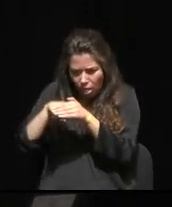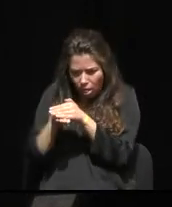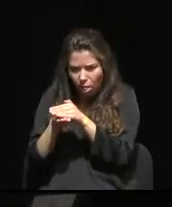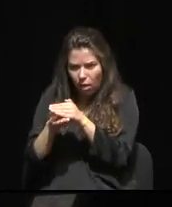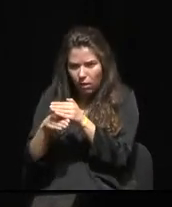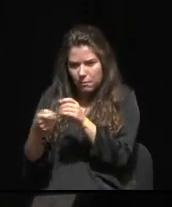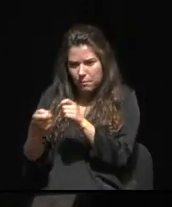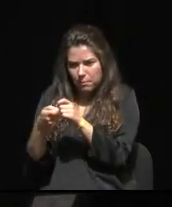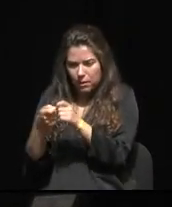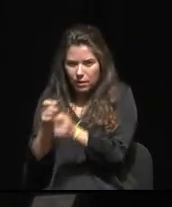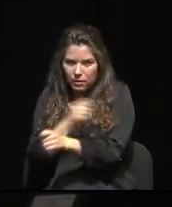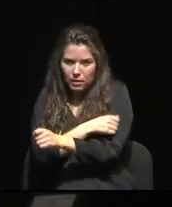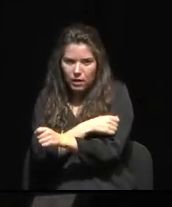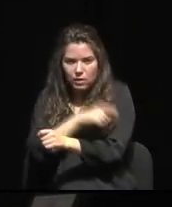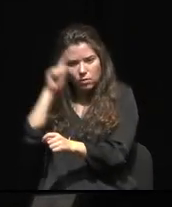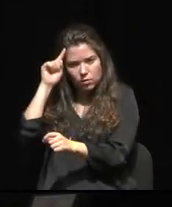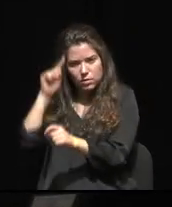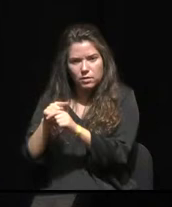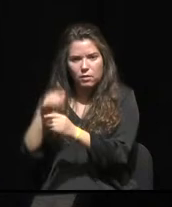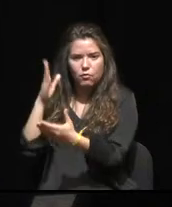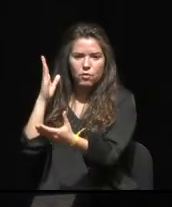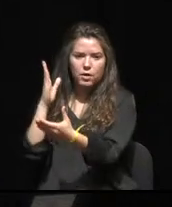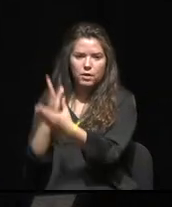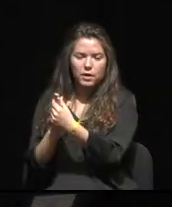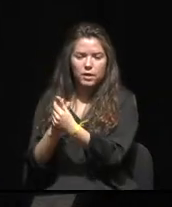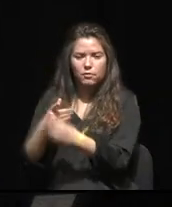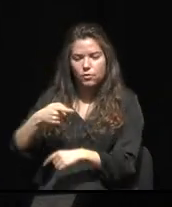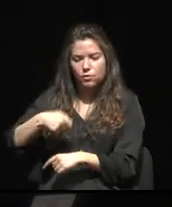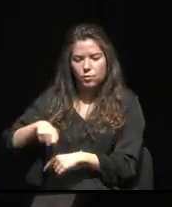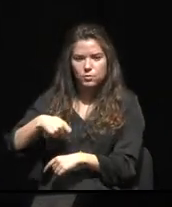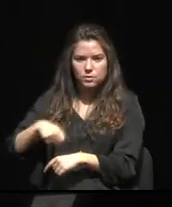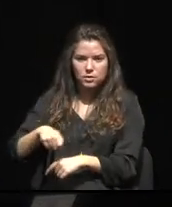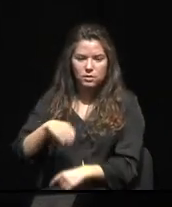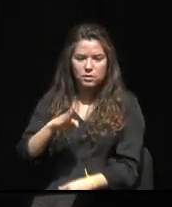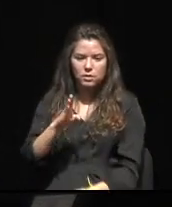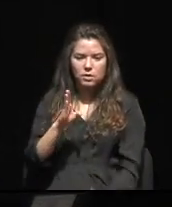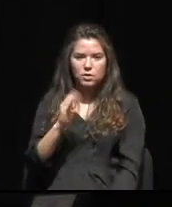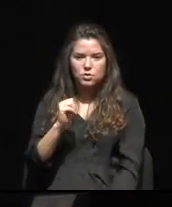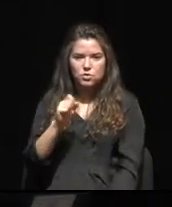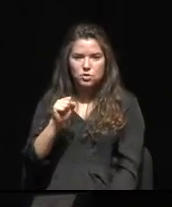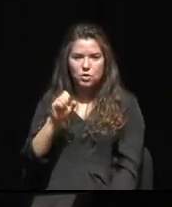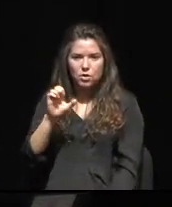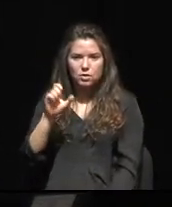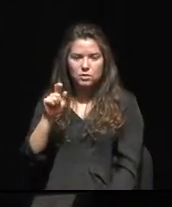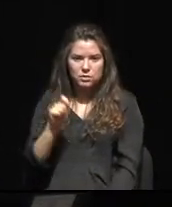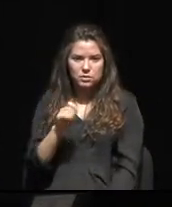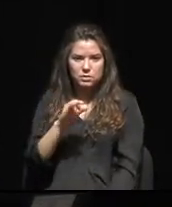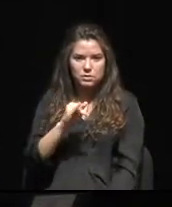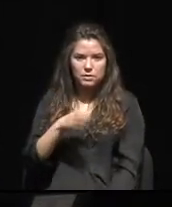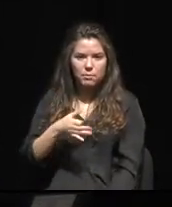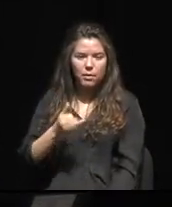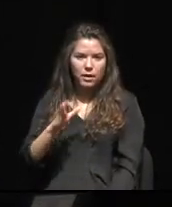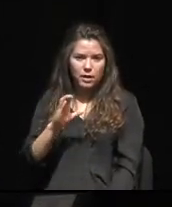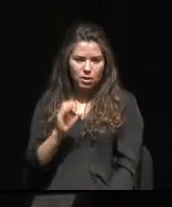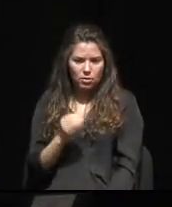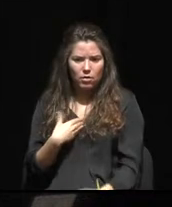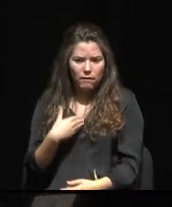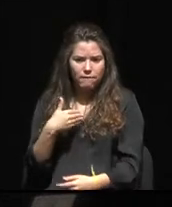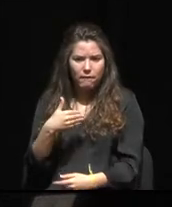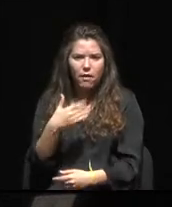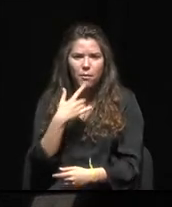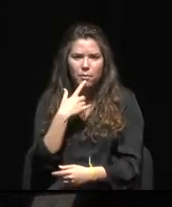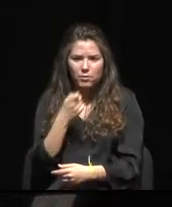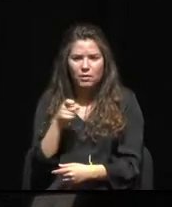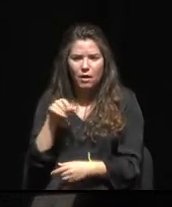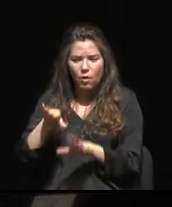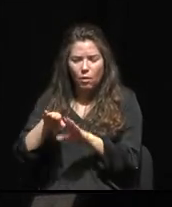casa para fazer o arquivo do ex-presidente e falecido Jorge Sampaio e agora eu gostava de saber o que é que vão fazer a